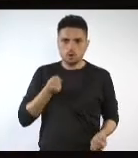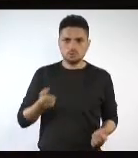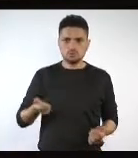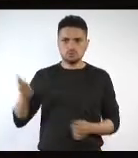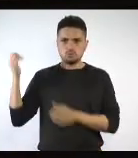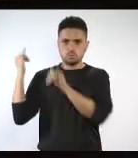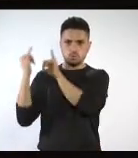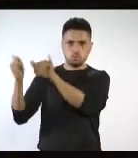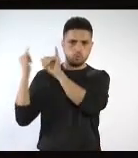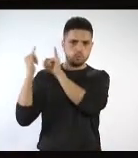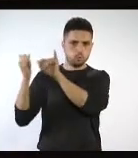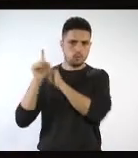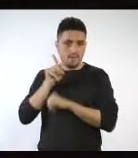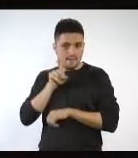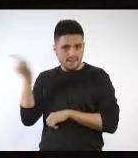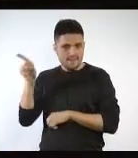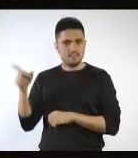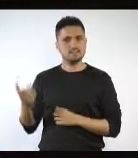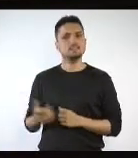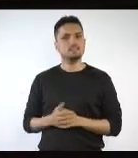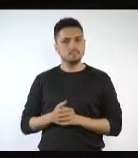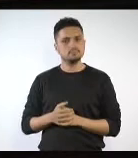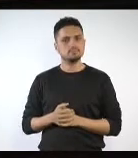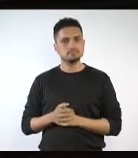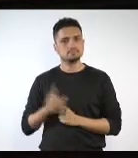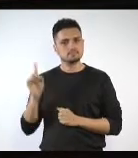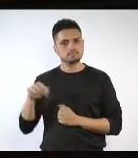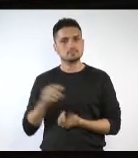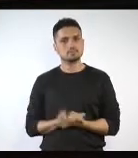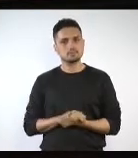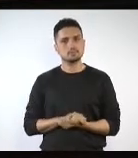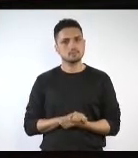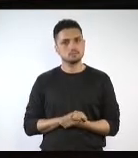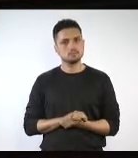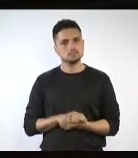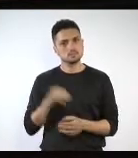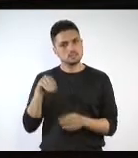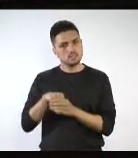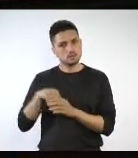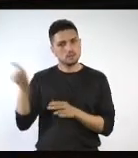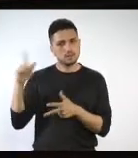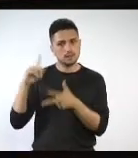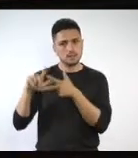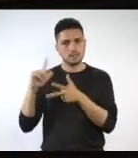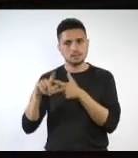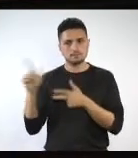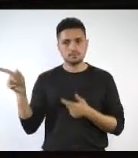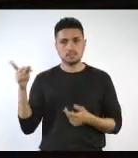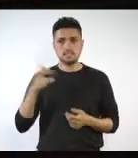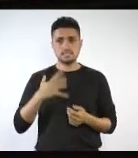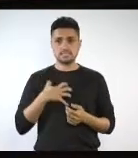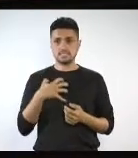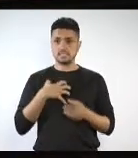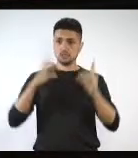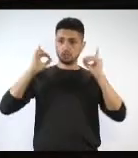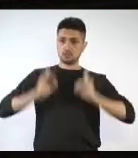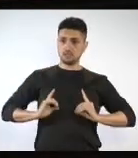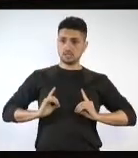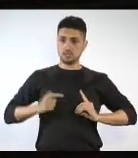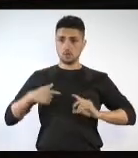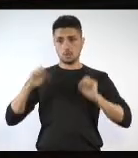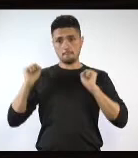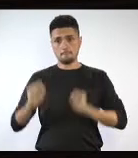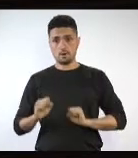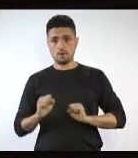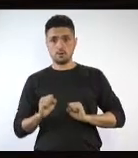método da sua política dentro da Casa Legislativa, mas que se sentiu no direito de chantagear o